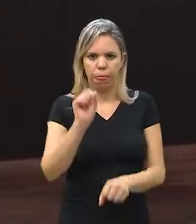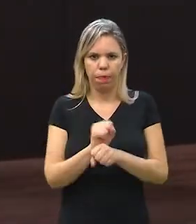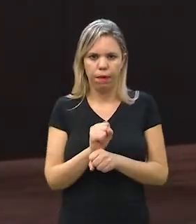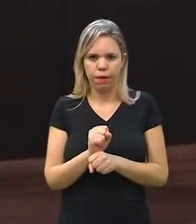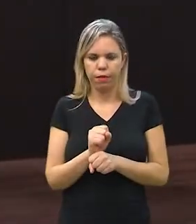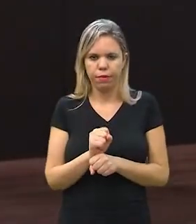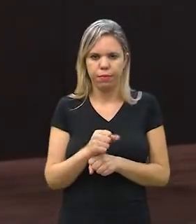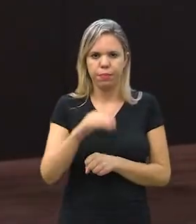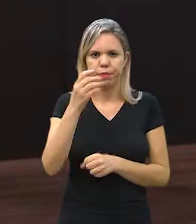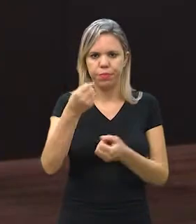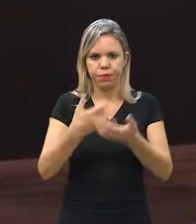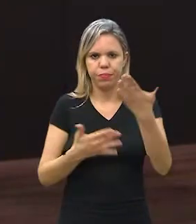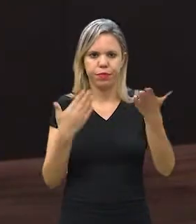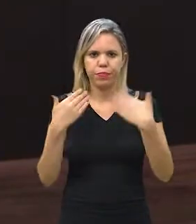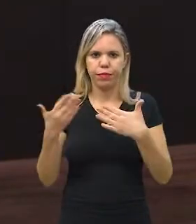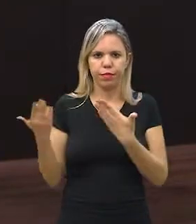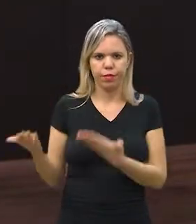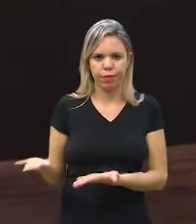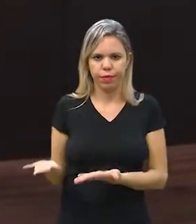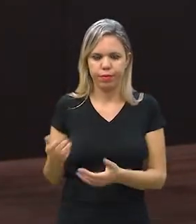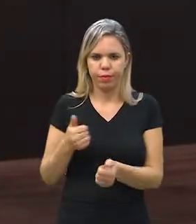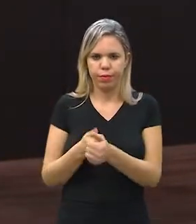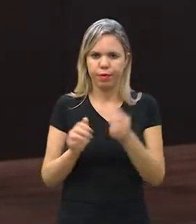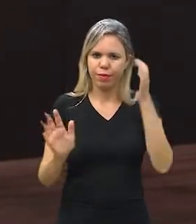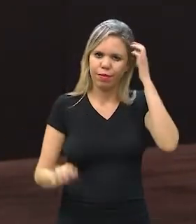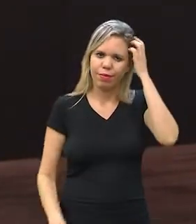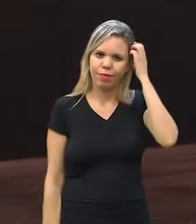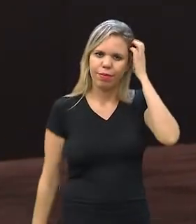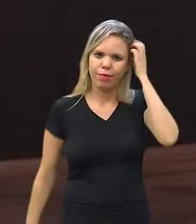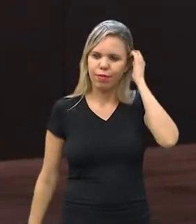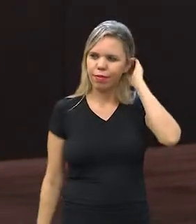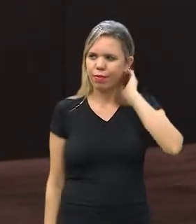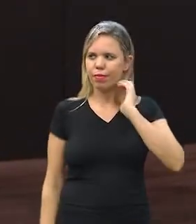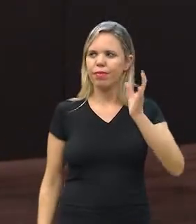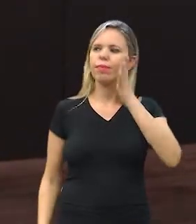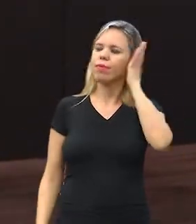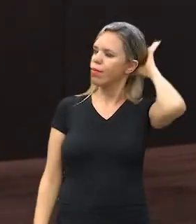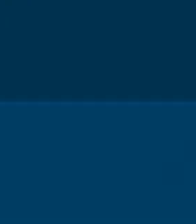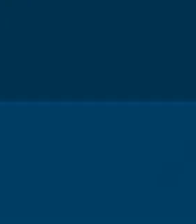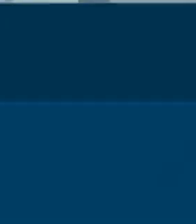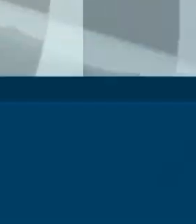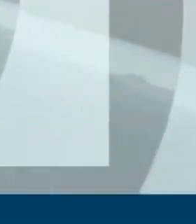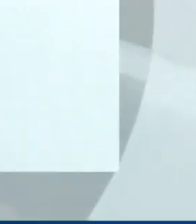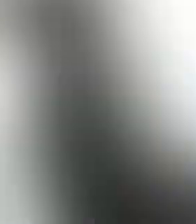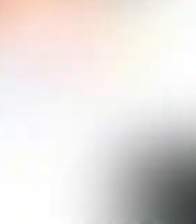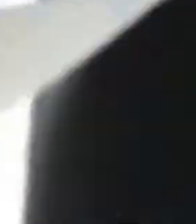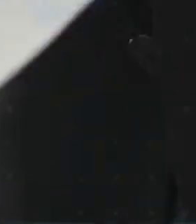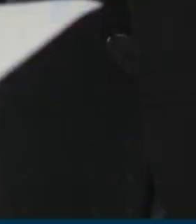Empreendedor. Mas não saia daí, porque tem mais bate-papo daqui a pouquinho. Até já!